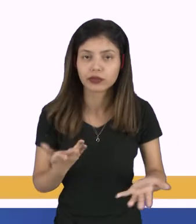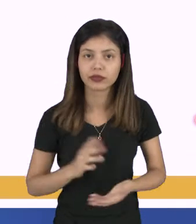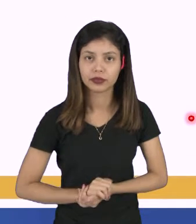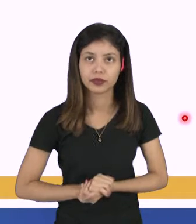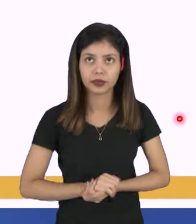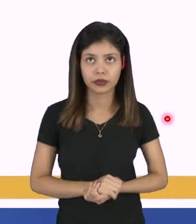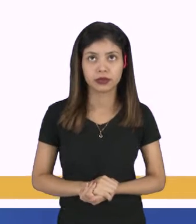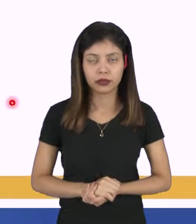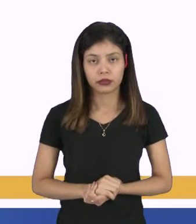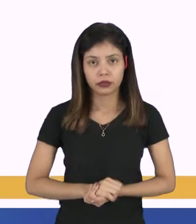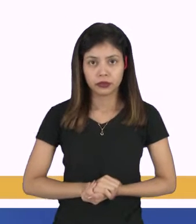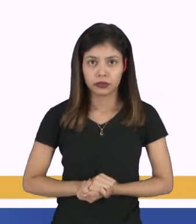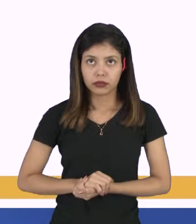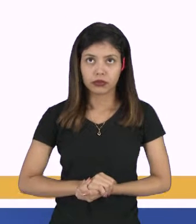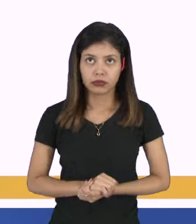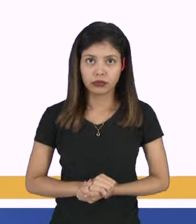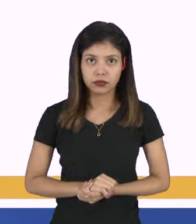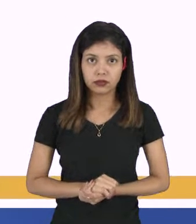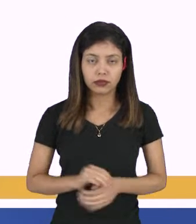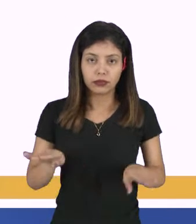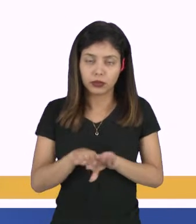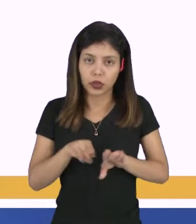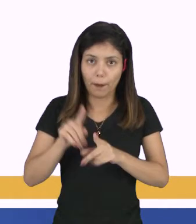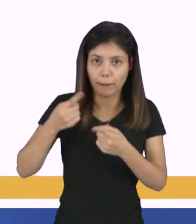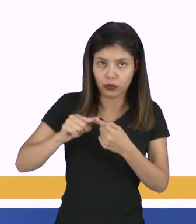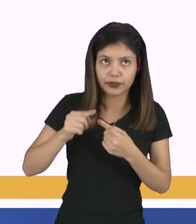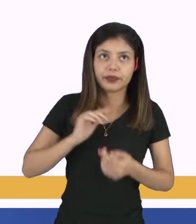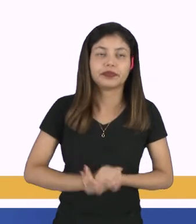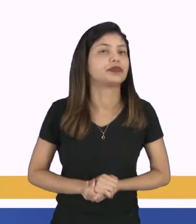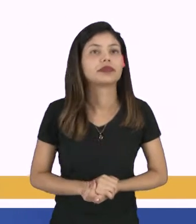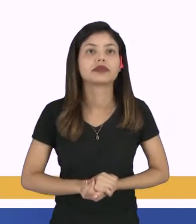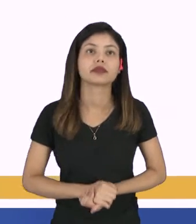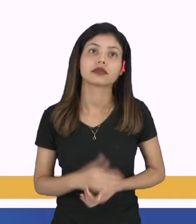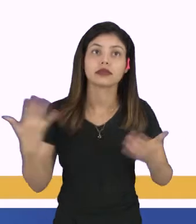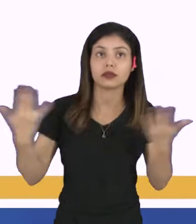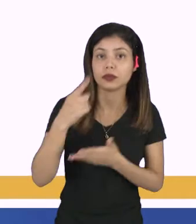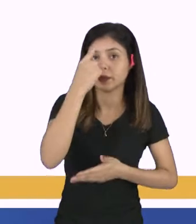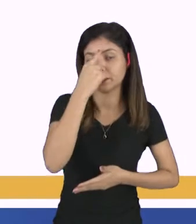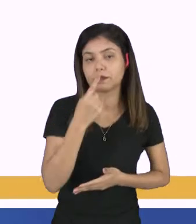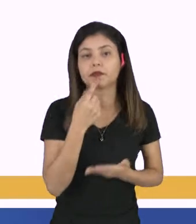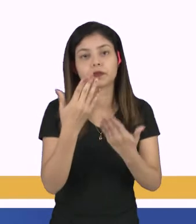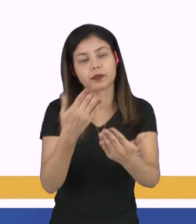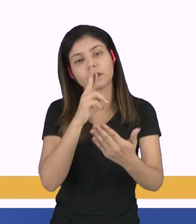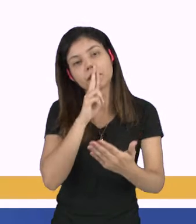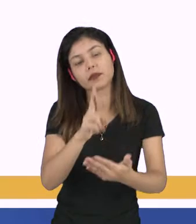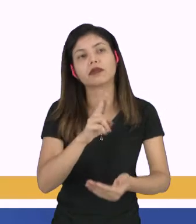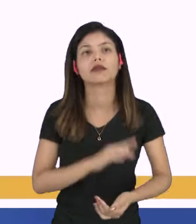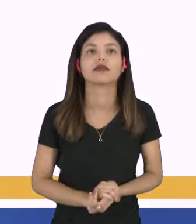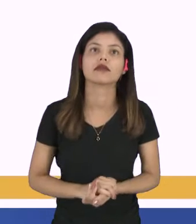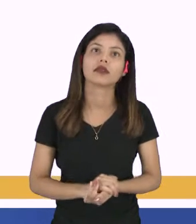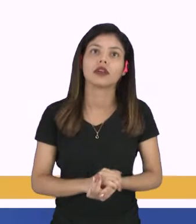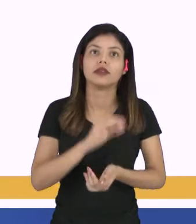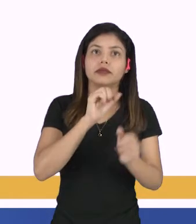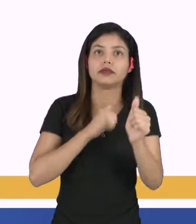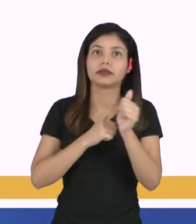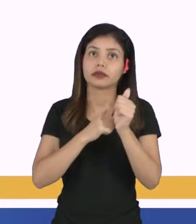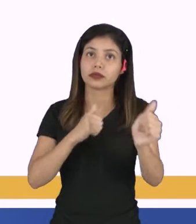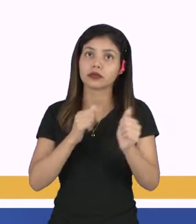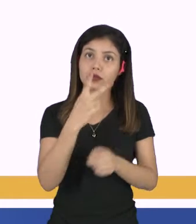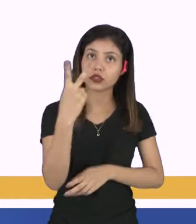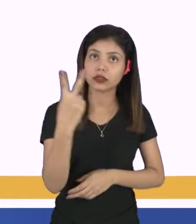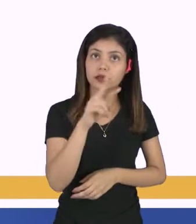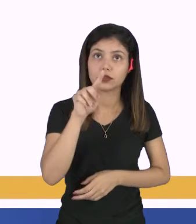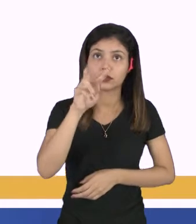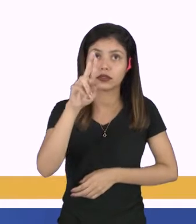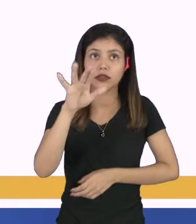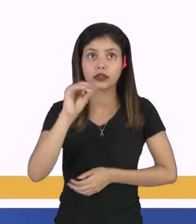como diagonal do polígono, ok? Então, olha aqui a nossa resposta. As diagonais são segmentos com extremidades